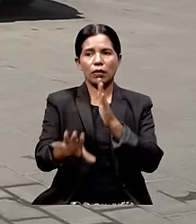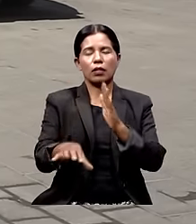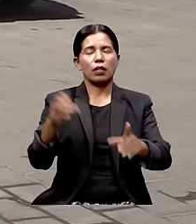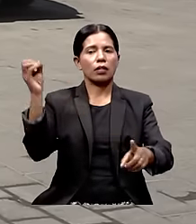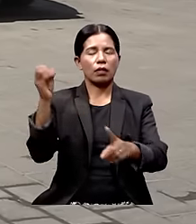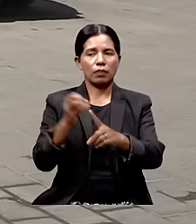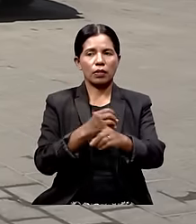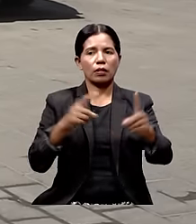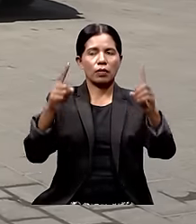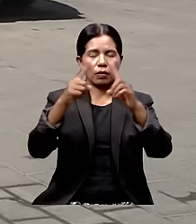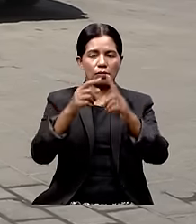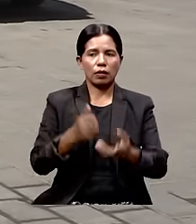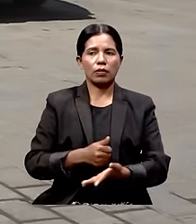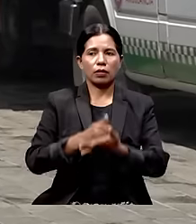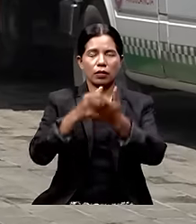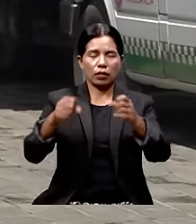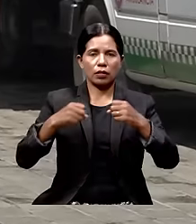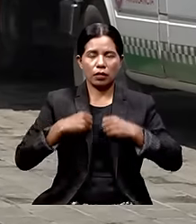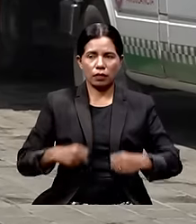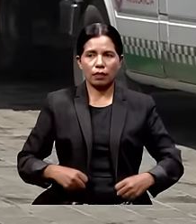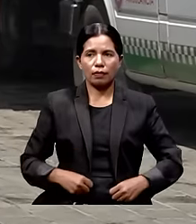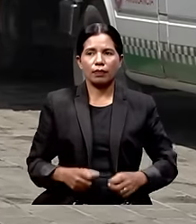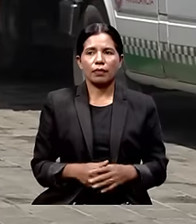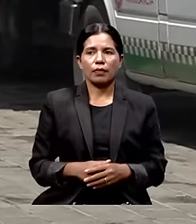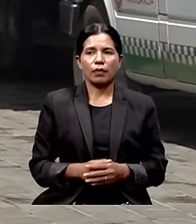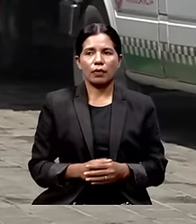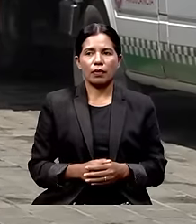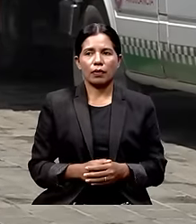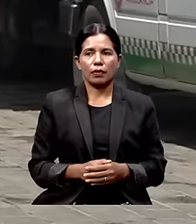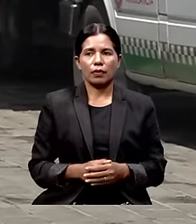oportunidade para tratamento saúde. Equipa cobertura, GMN.